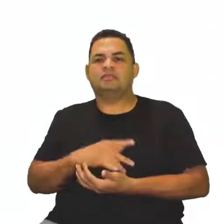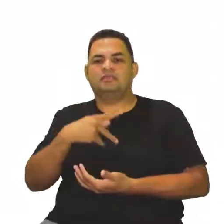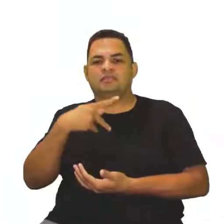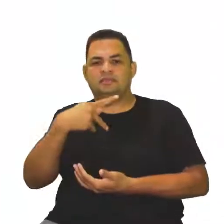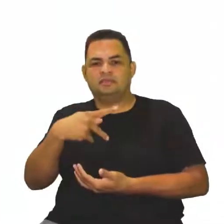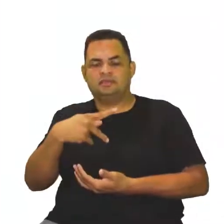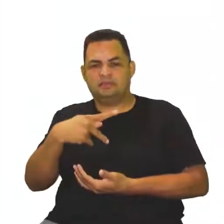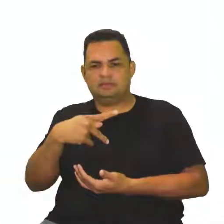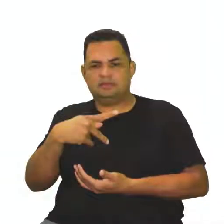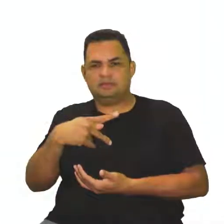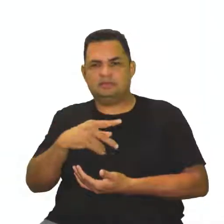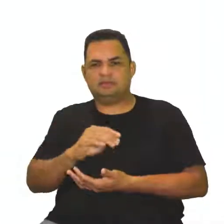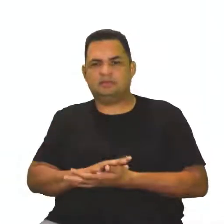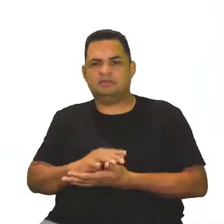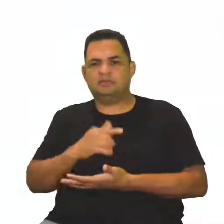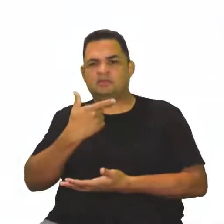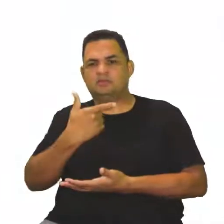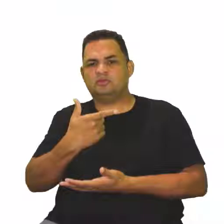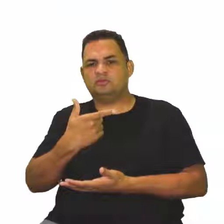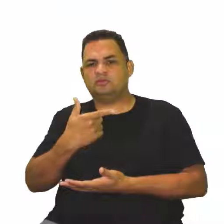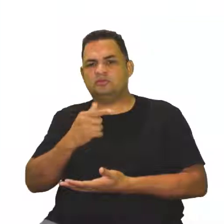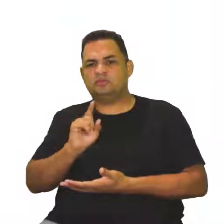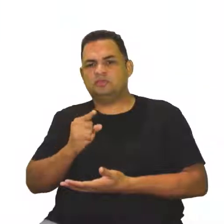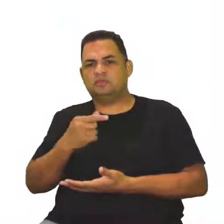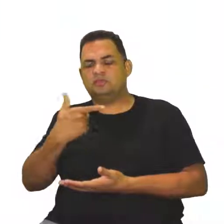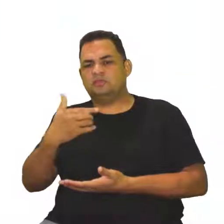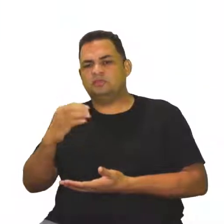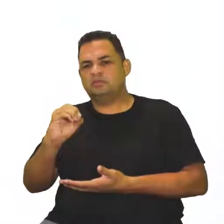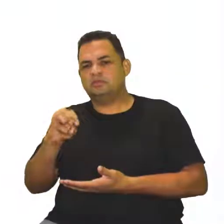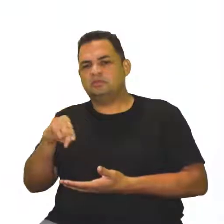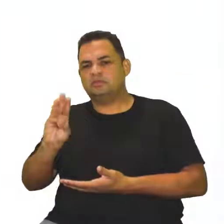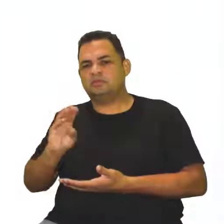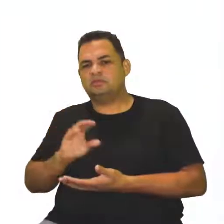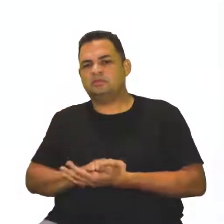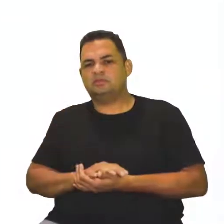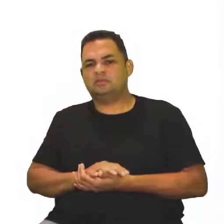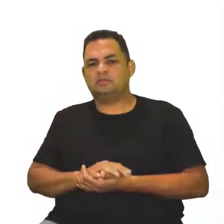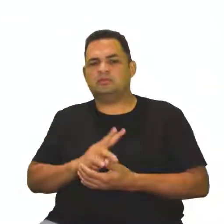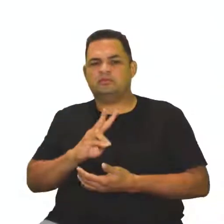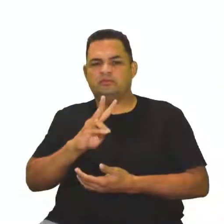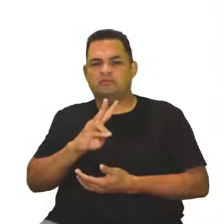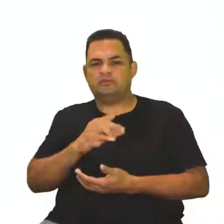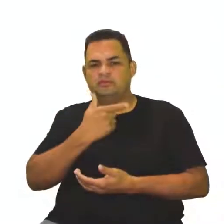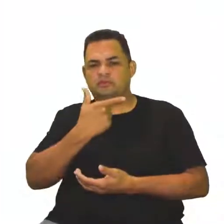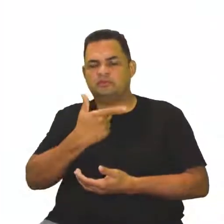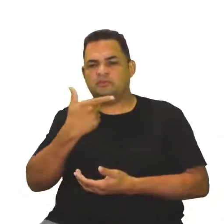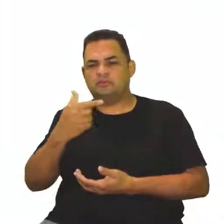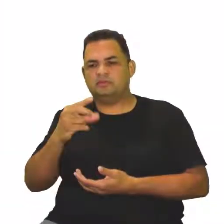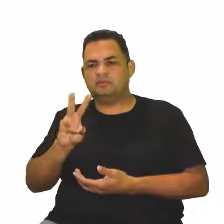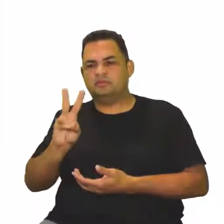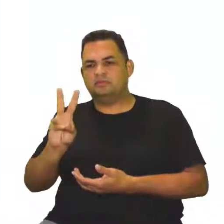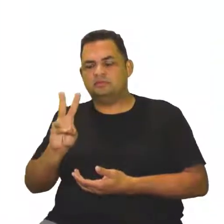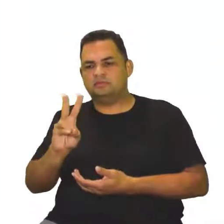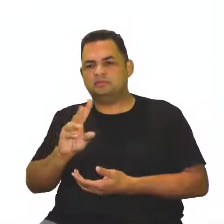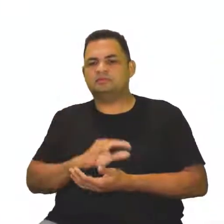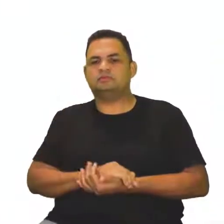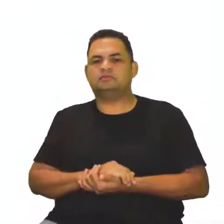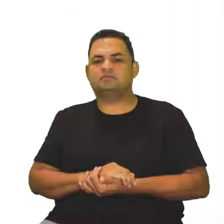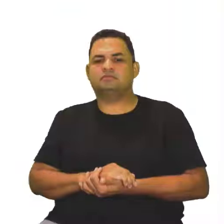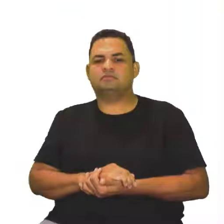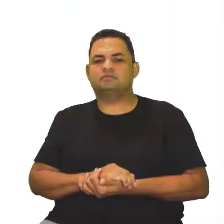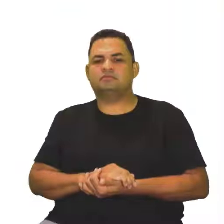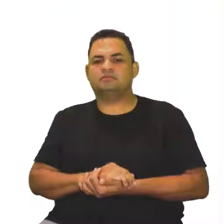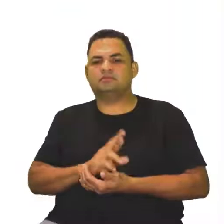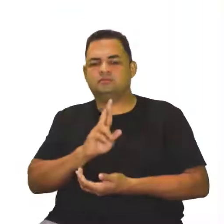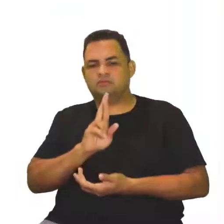potência é 2.200 watts. A tensão que alimenta, 220 volts.